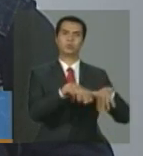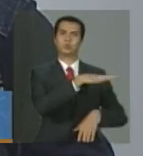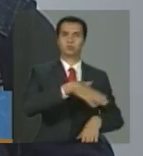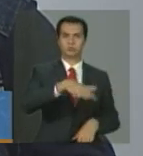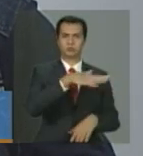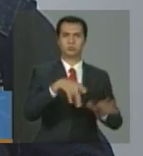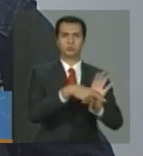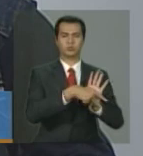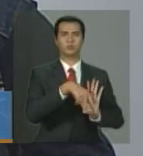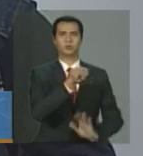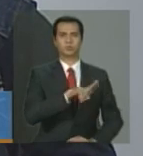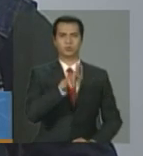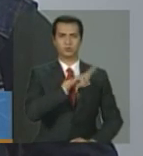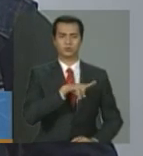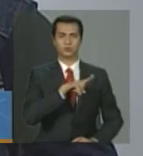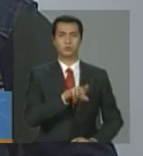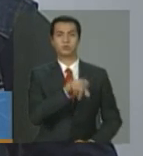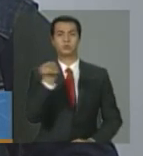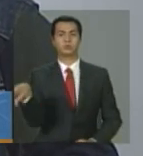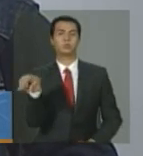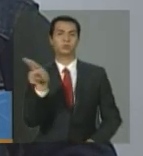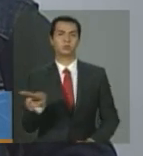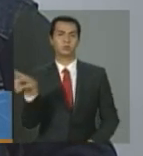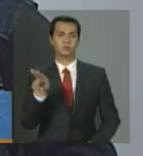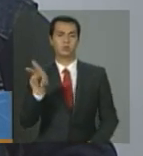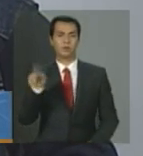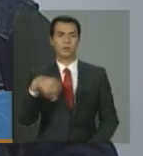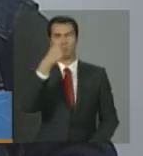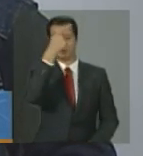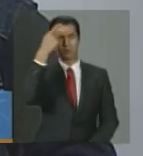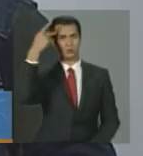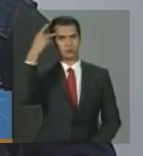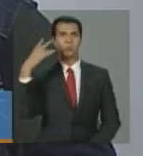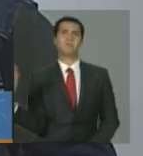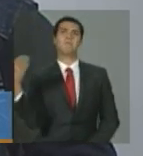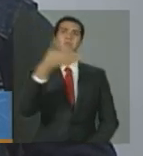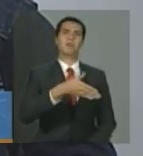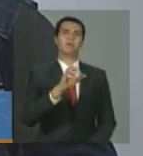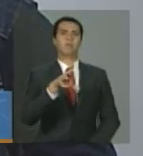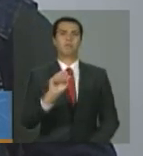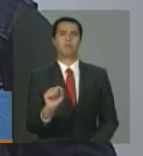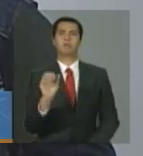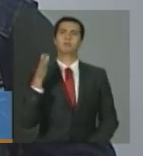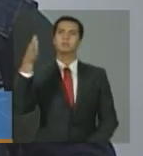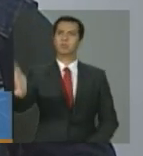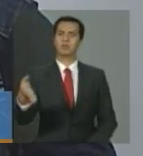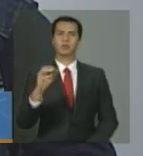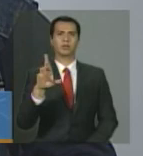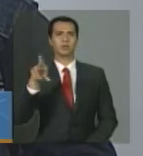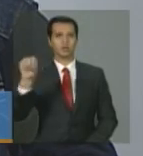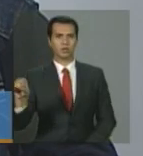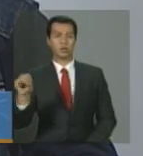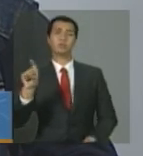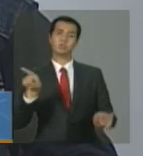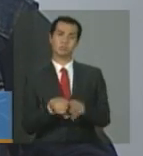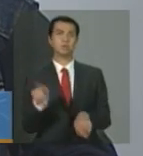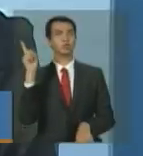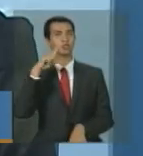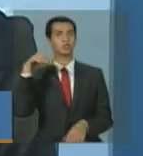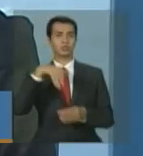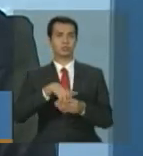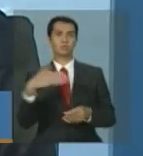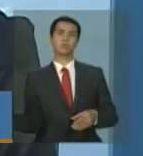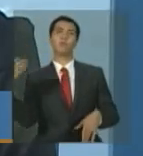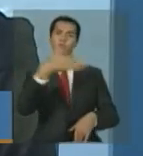usuário né então o próprio usuário é aquele que é atendido lá no Cras no creas e que vai no dia da eleição e